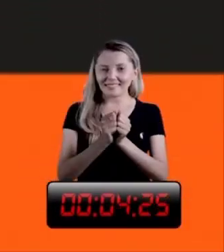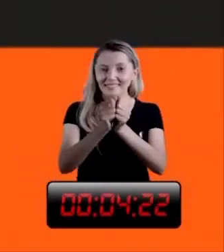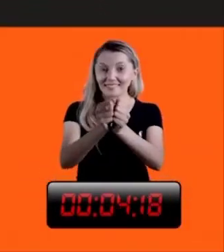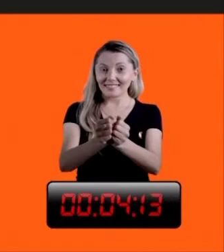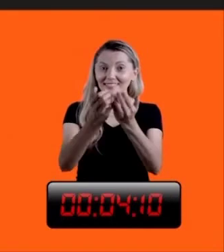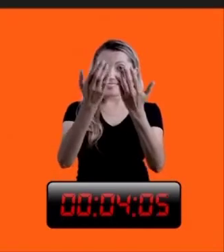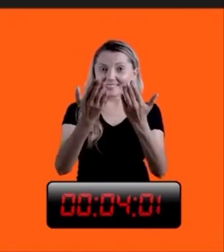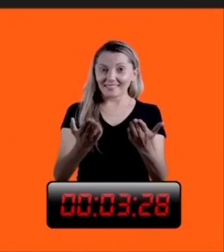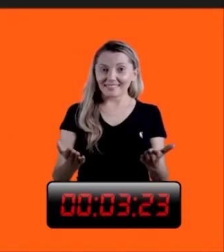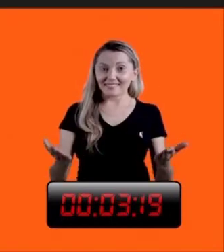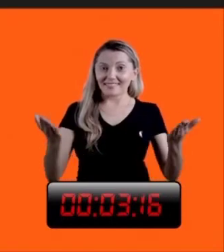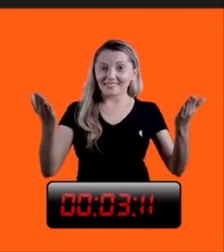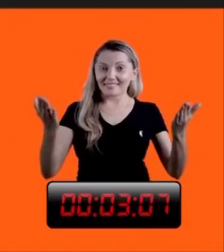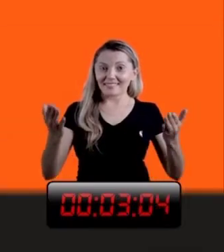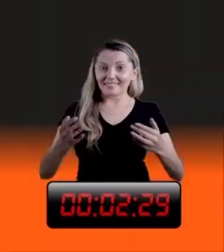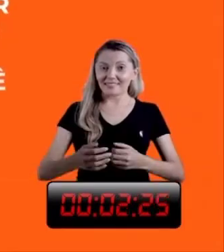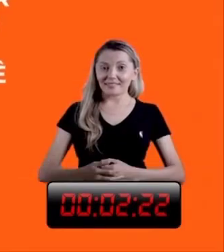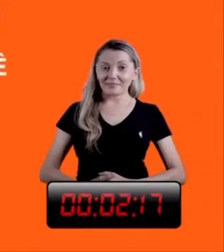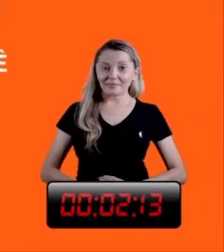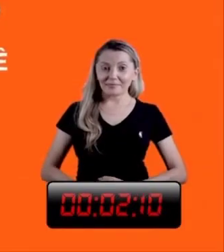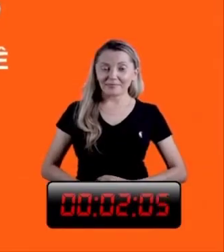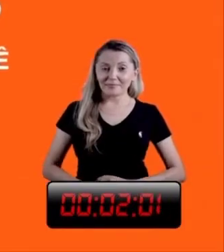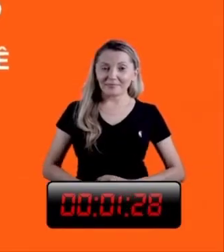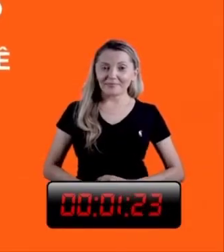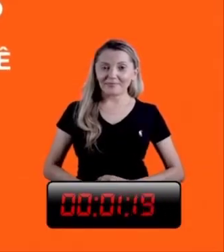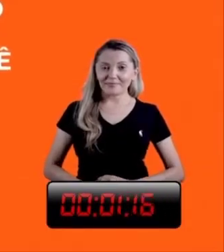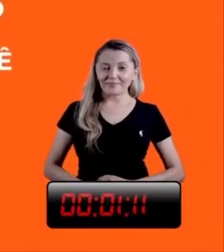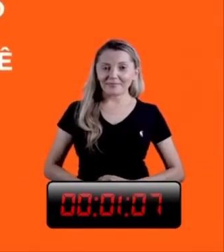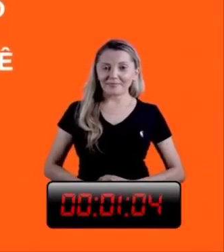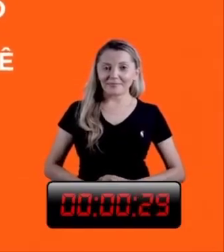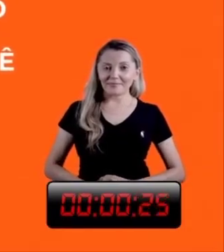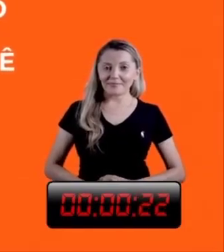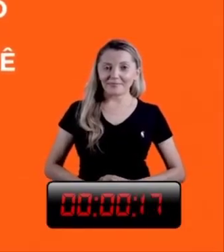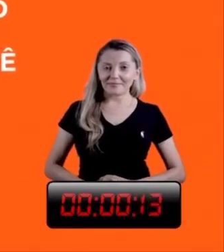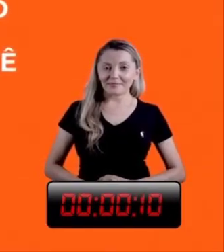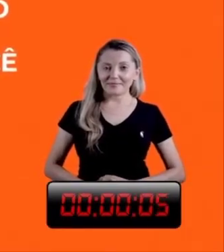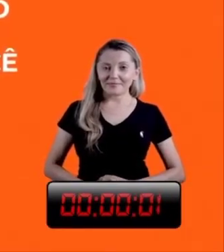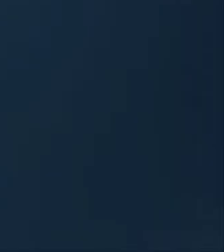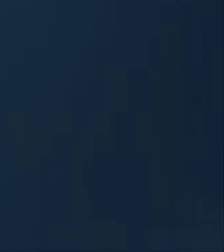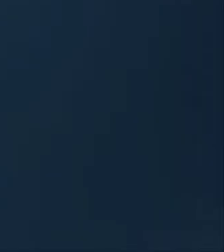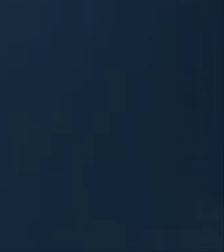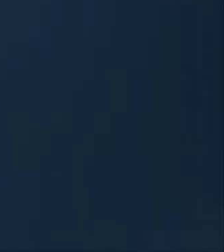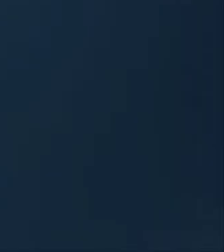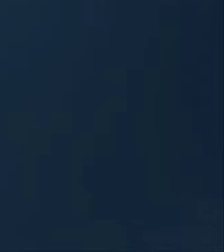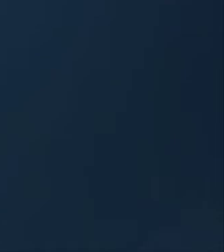kelpsflix.com.br. Primeira temporada, já disponível no celular, perto de você.